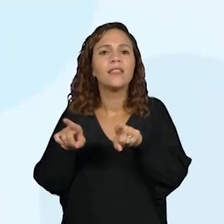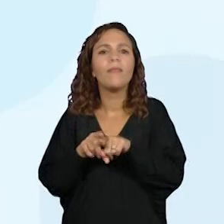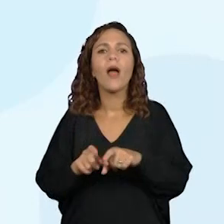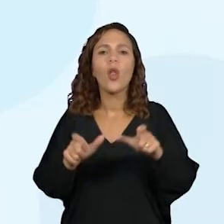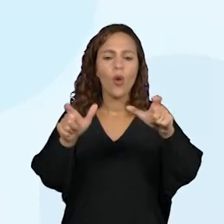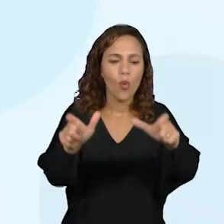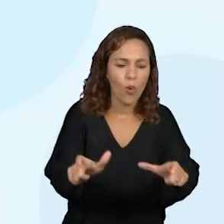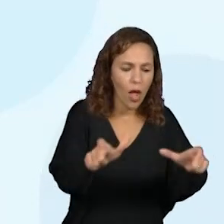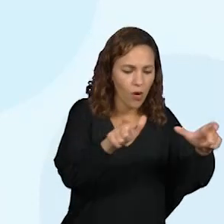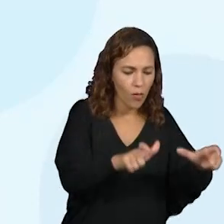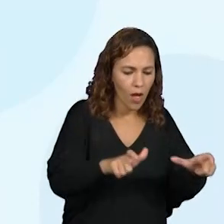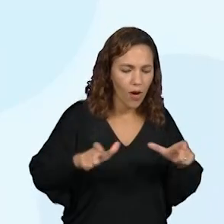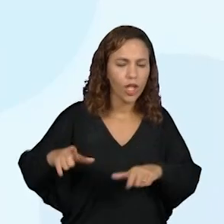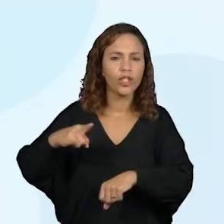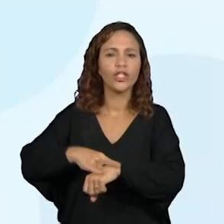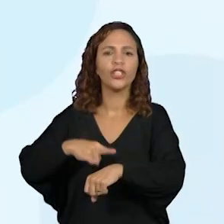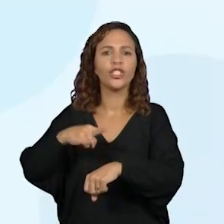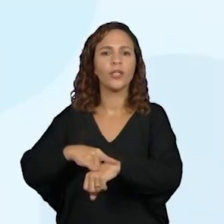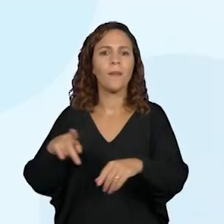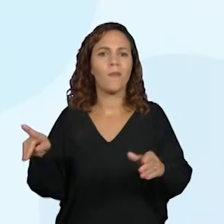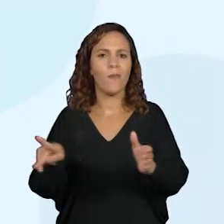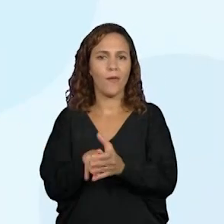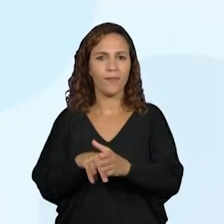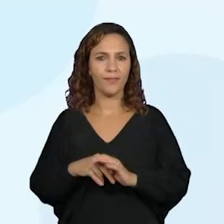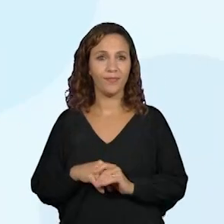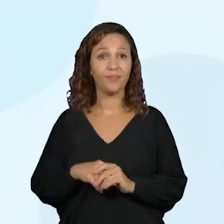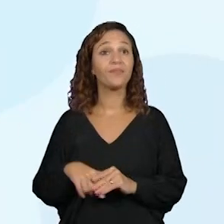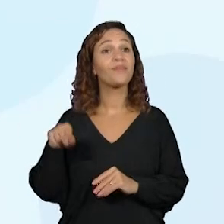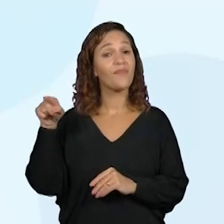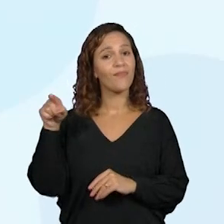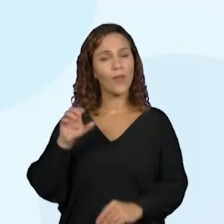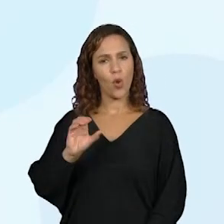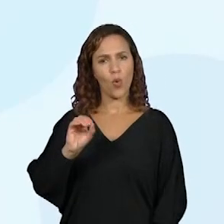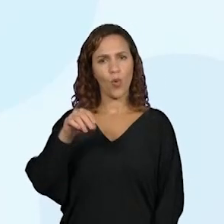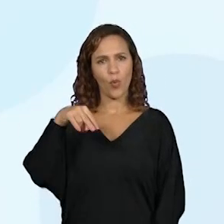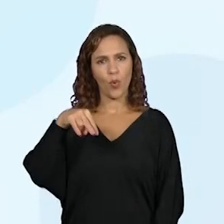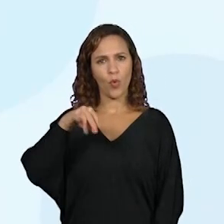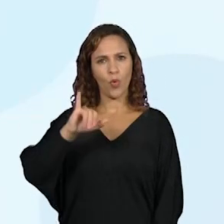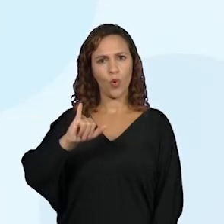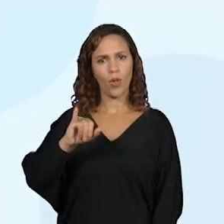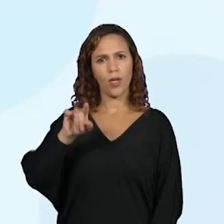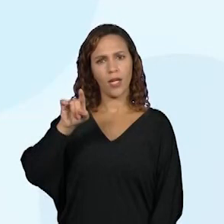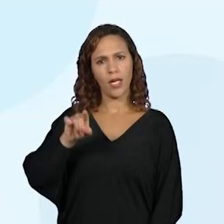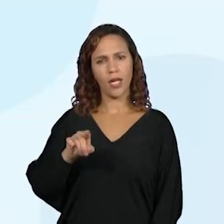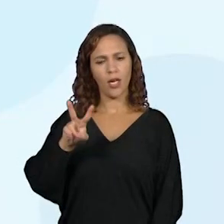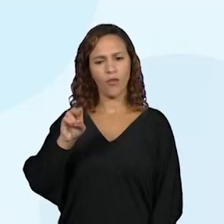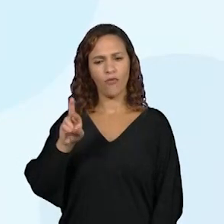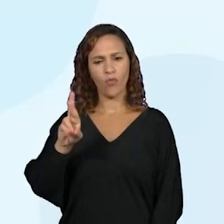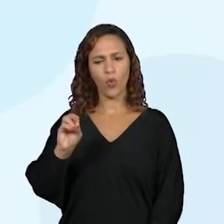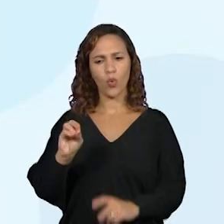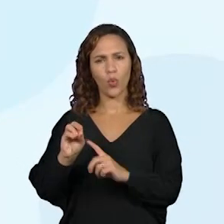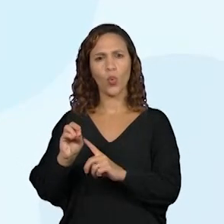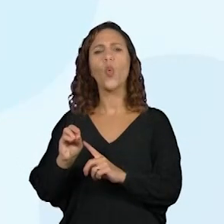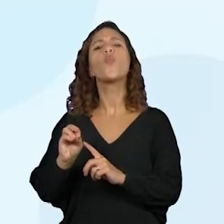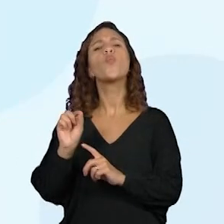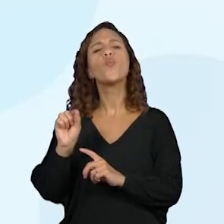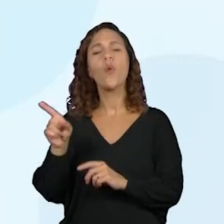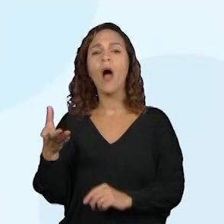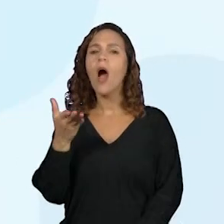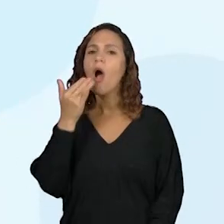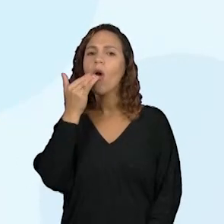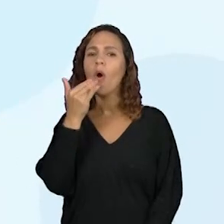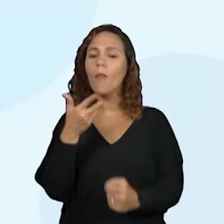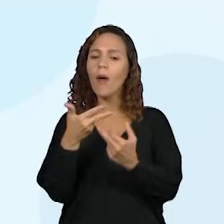e como onívoro faz parte da dieta de um cão boa parte do que come um ser